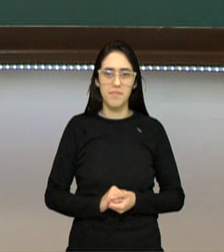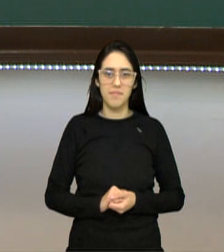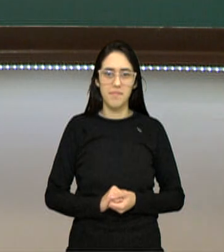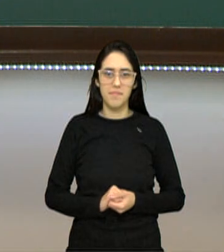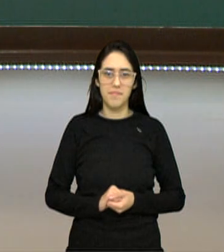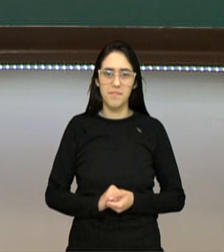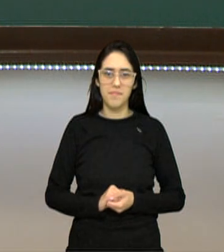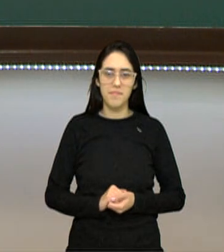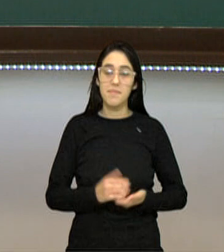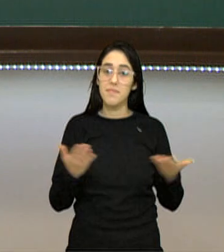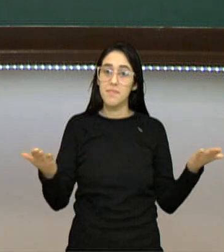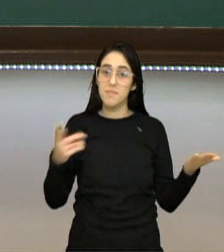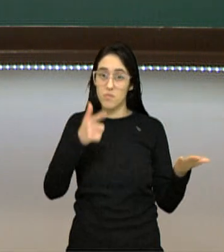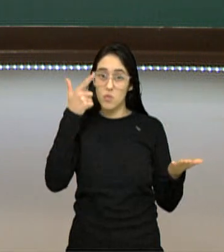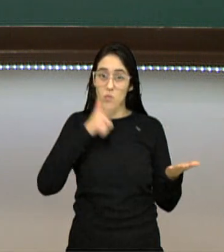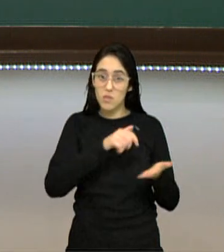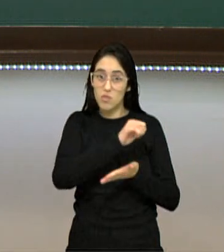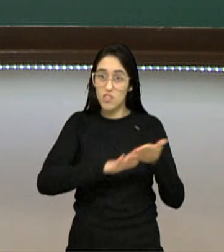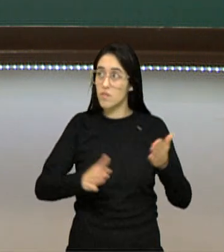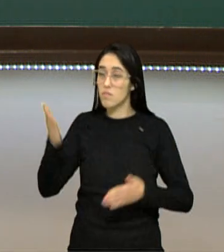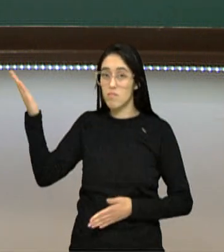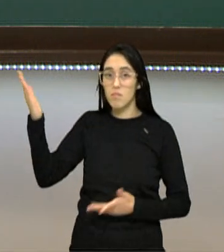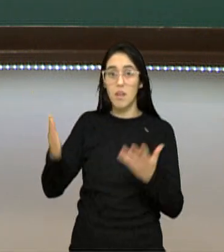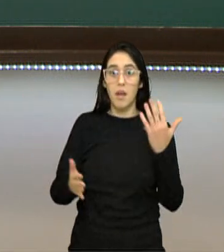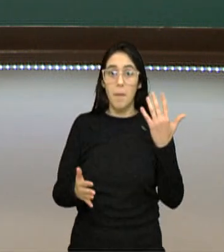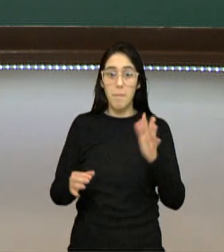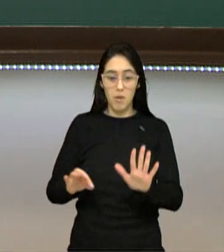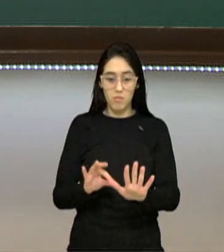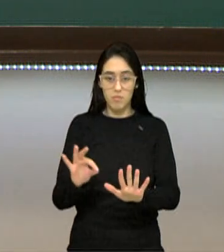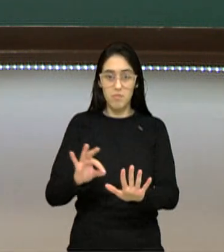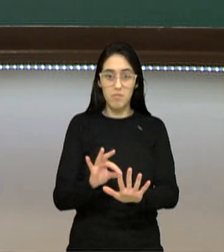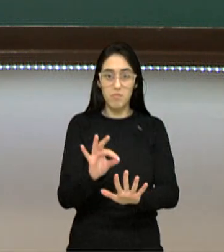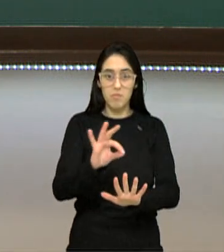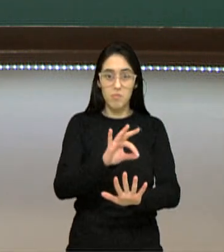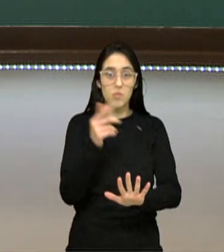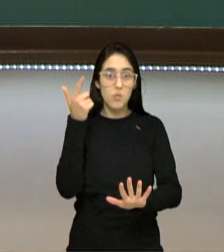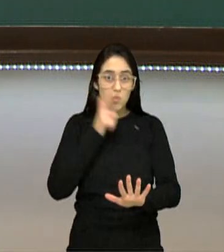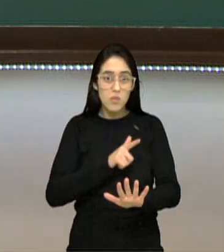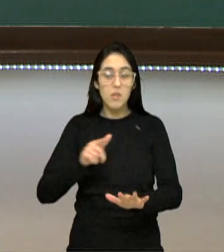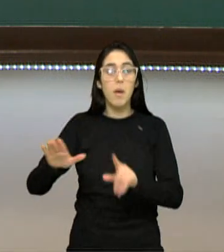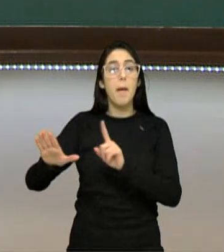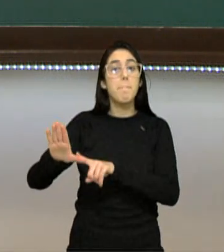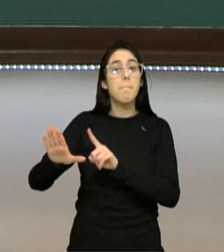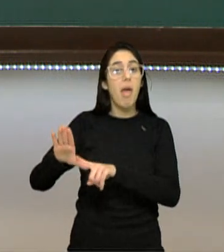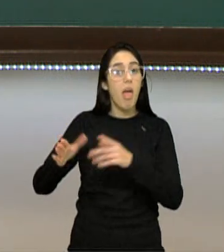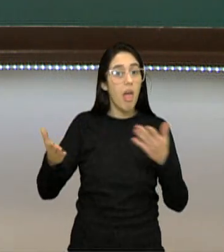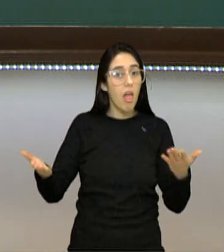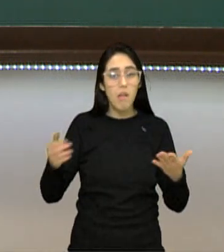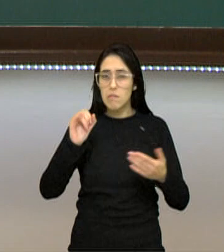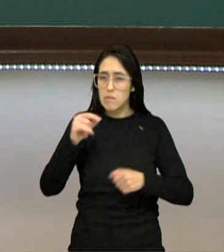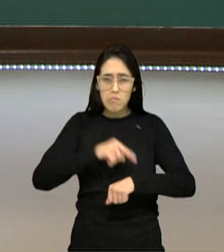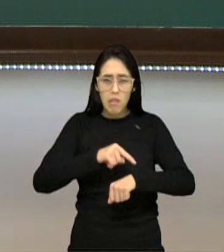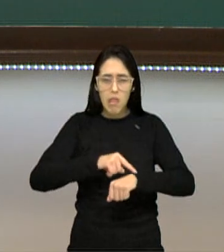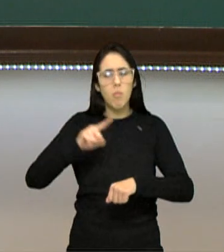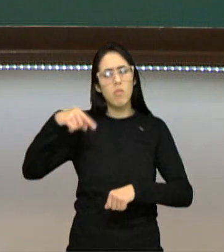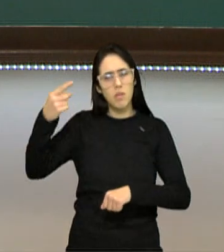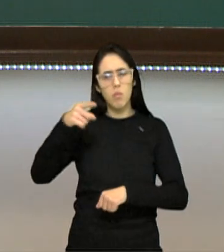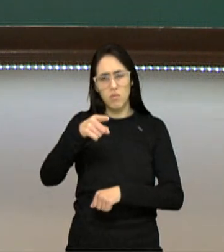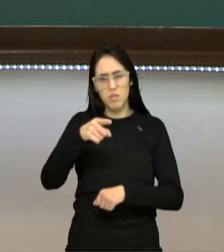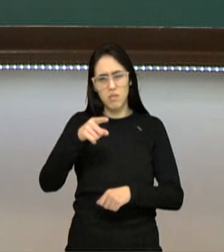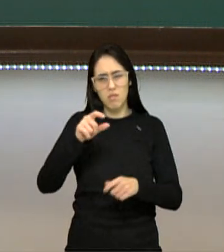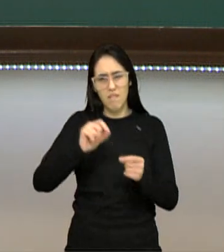E aí, galera, realizou a atividade, contornou a sua mão, contornou o seu pé. Se não deu tempo, termine